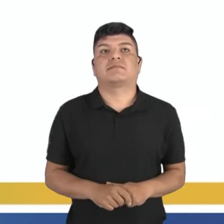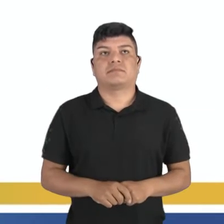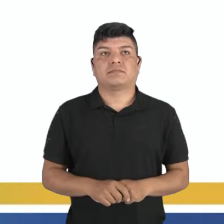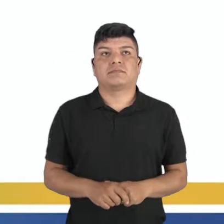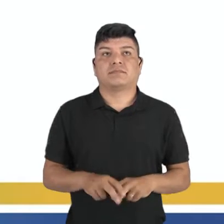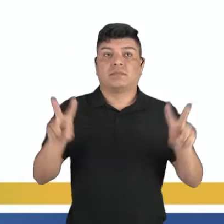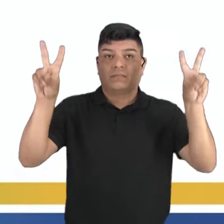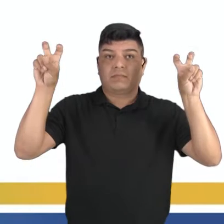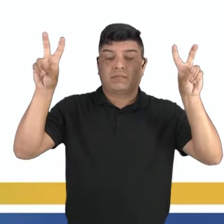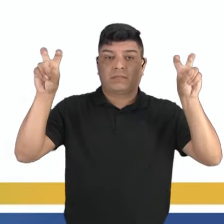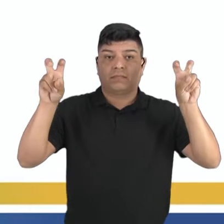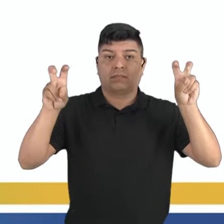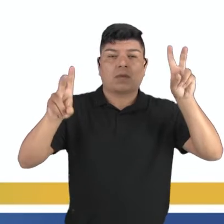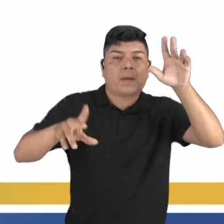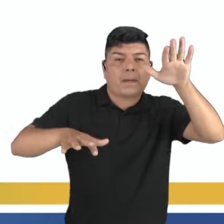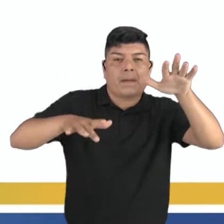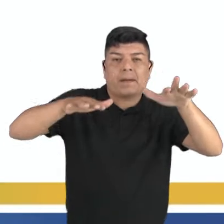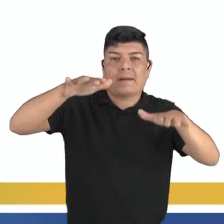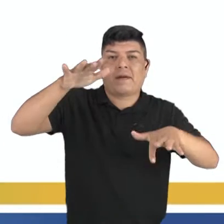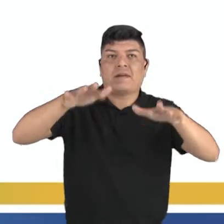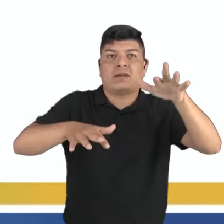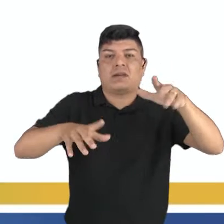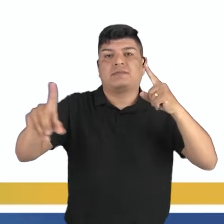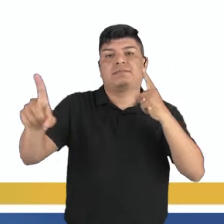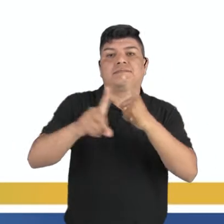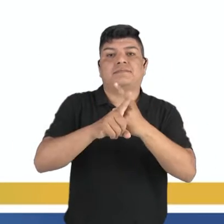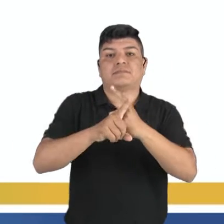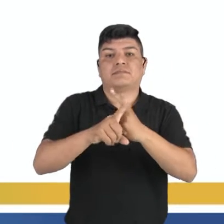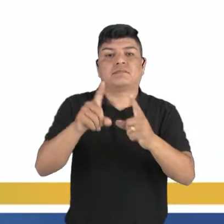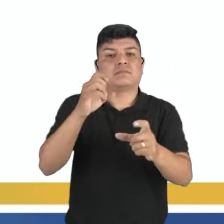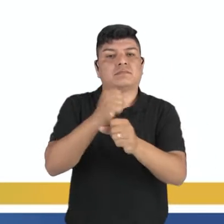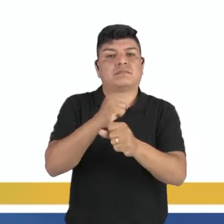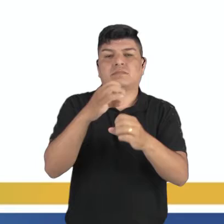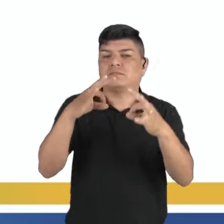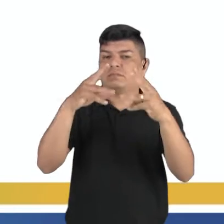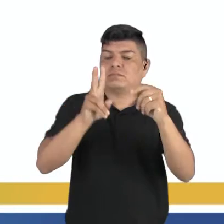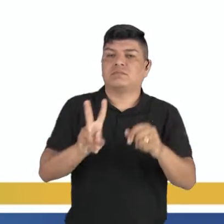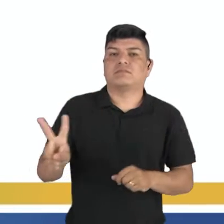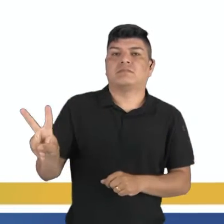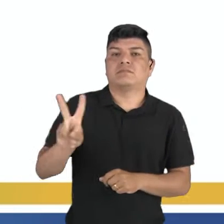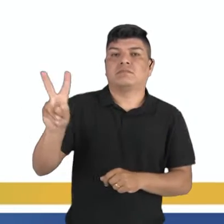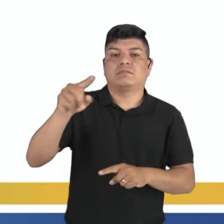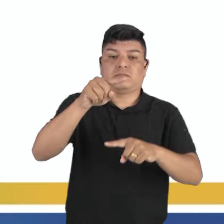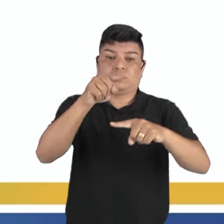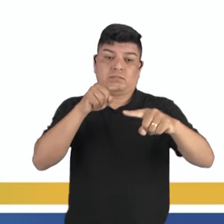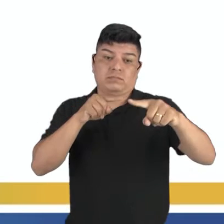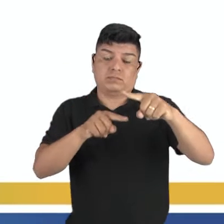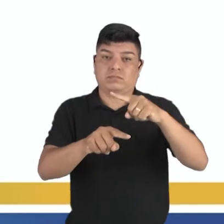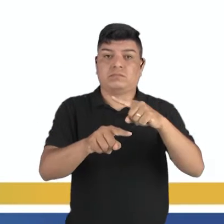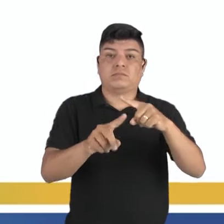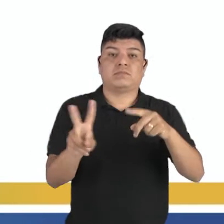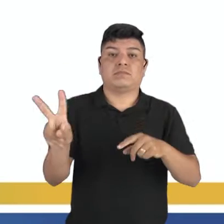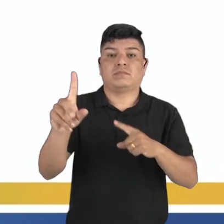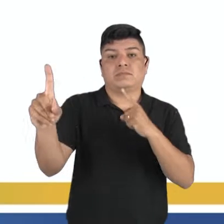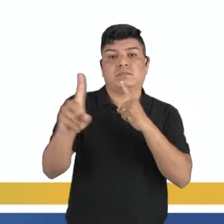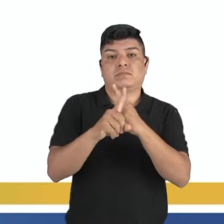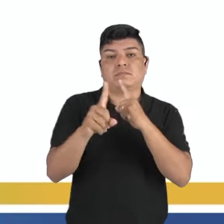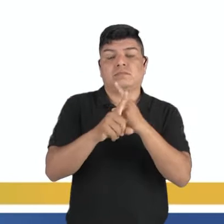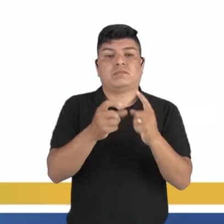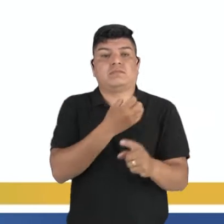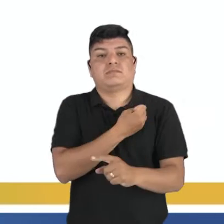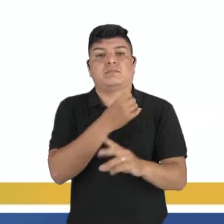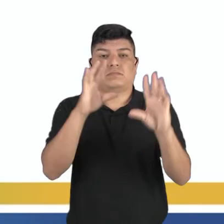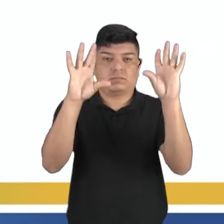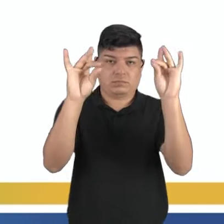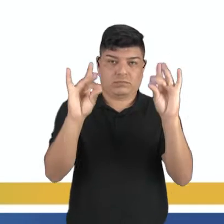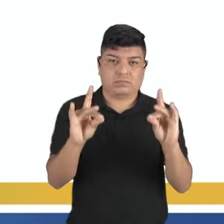A média aritmética de um conjunto de dados ela é obtida, somando todos os valores e dividindo o valor encontrado pelo número de